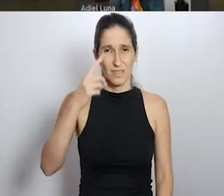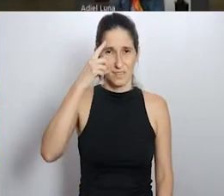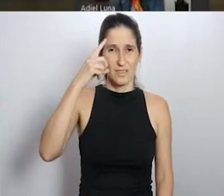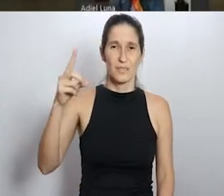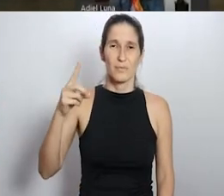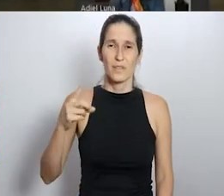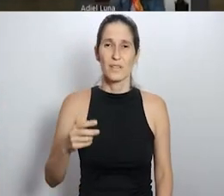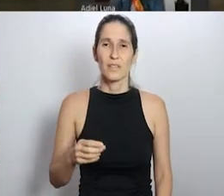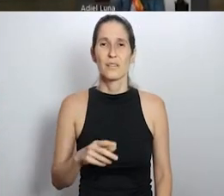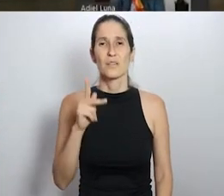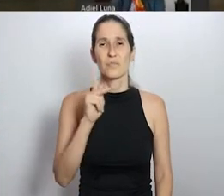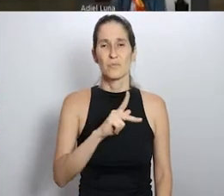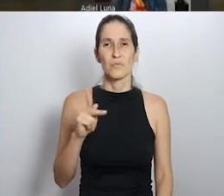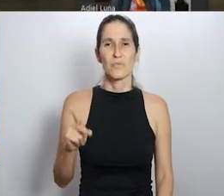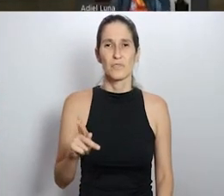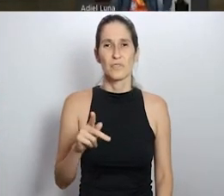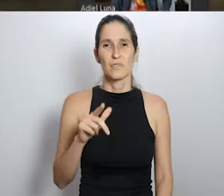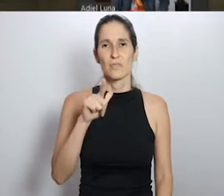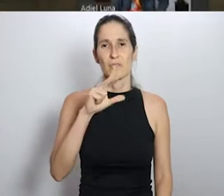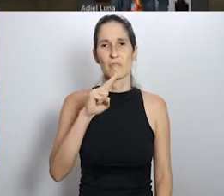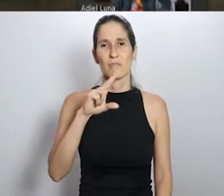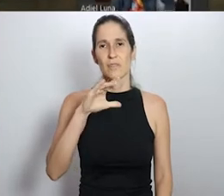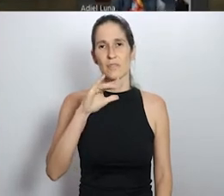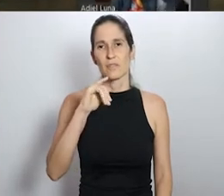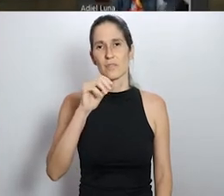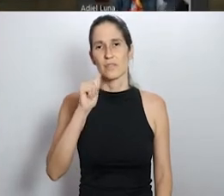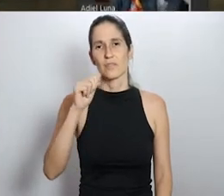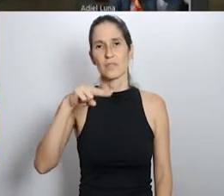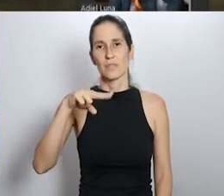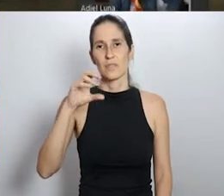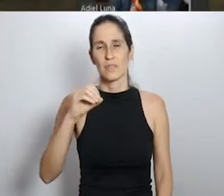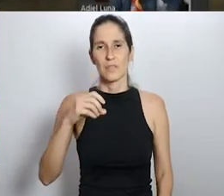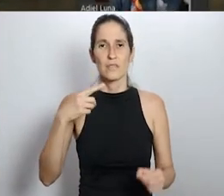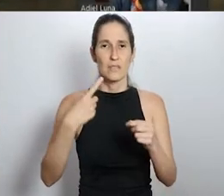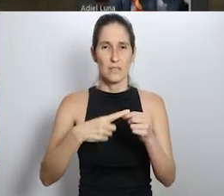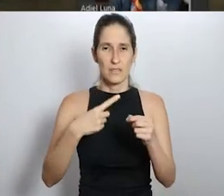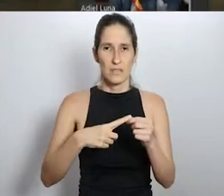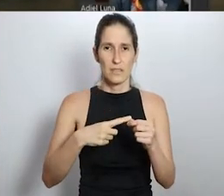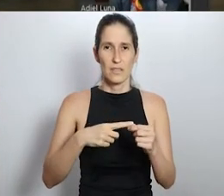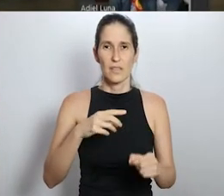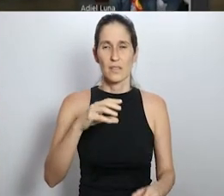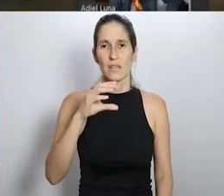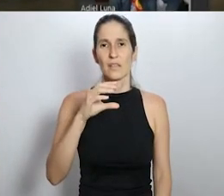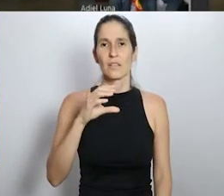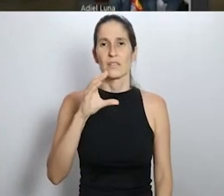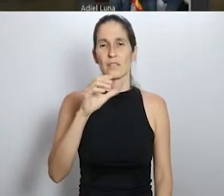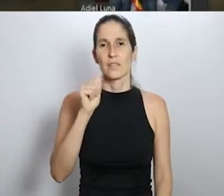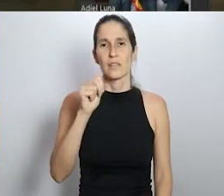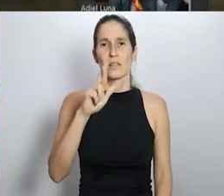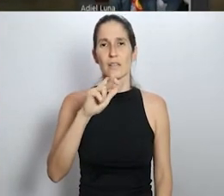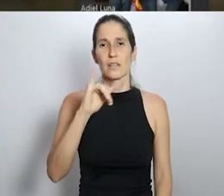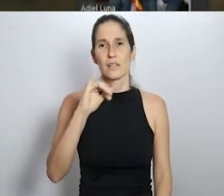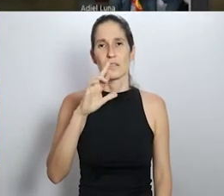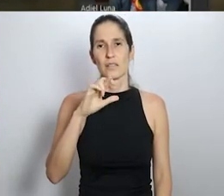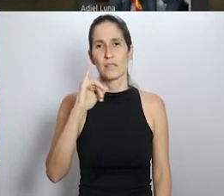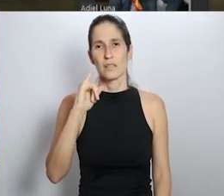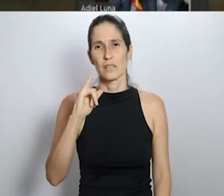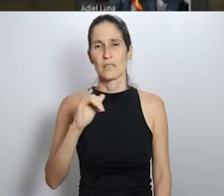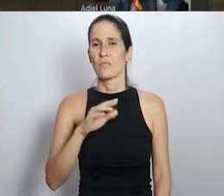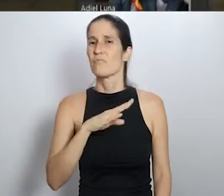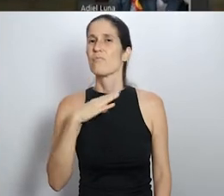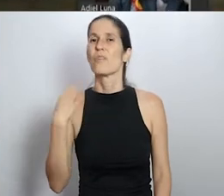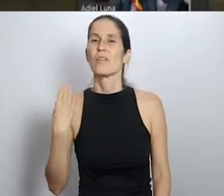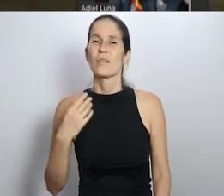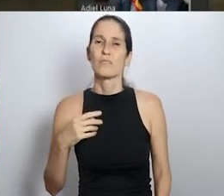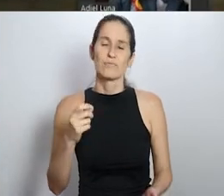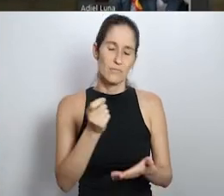mesmo viajou lá do Cariri, Luciano Carneiro, aquele que tem bons trabalhos